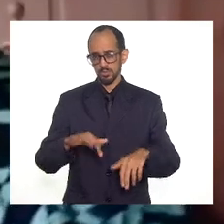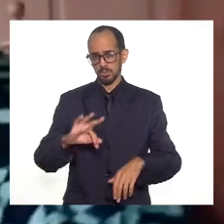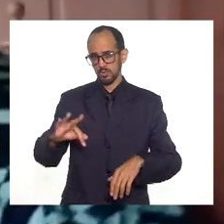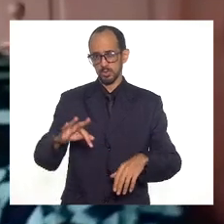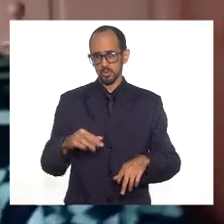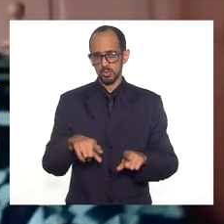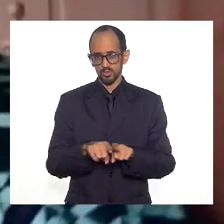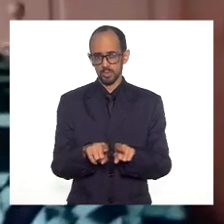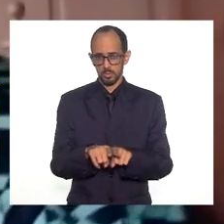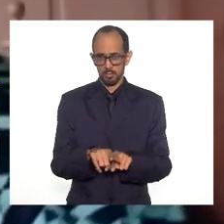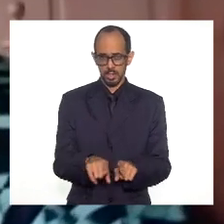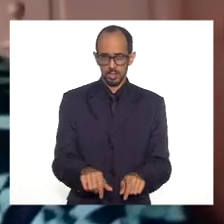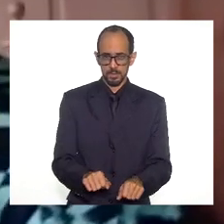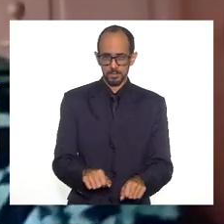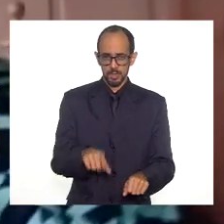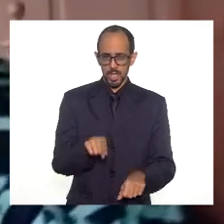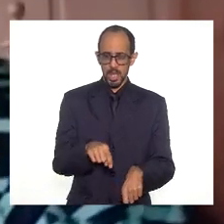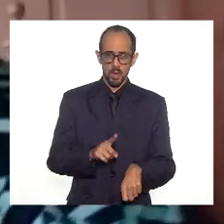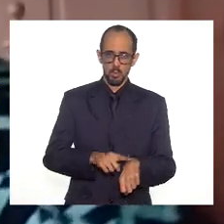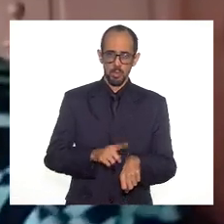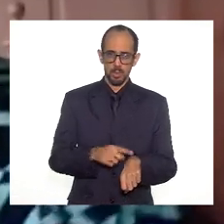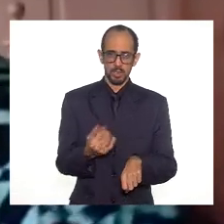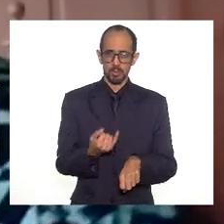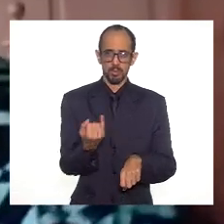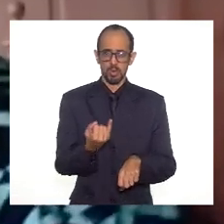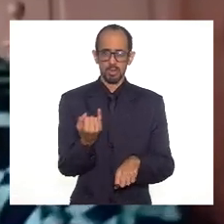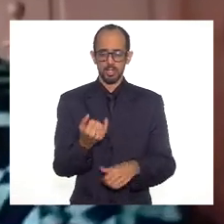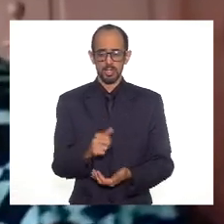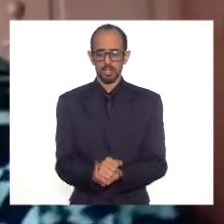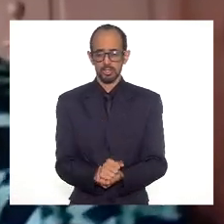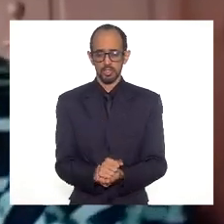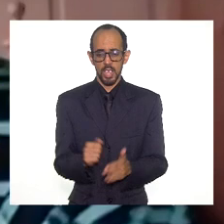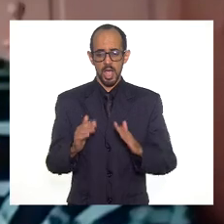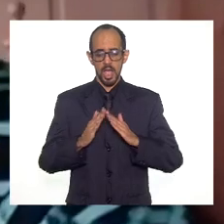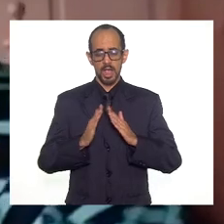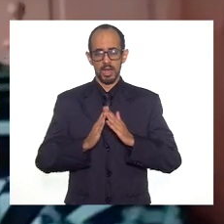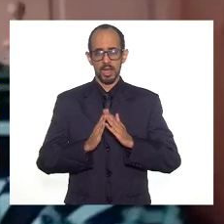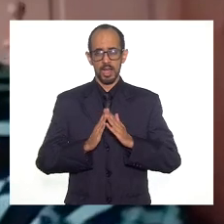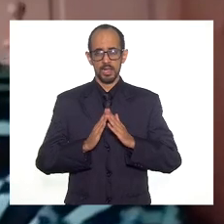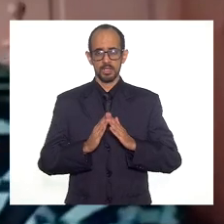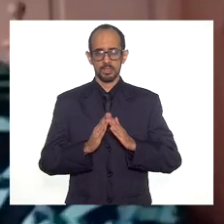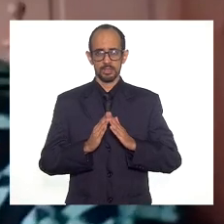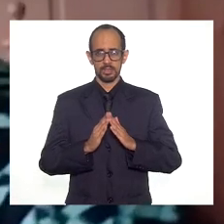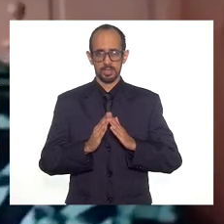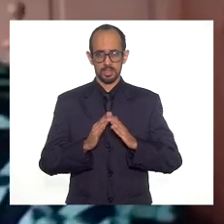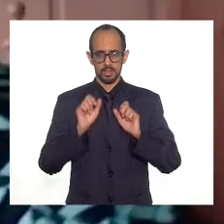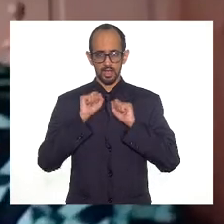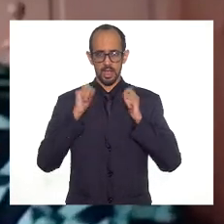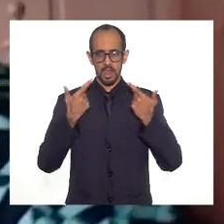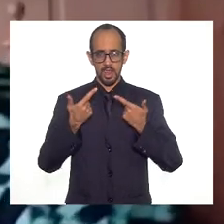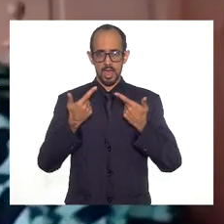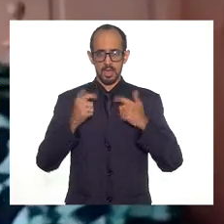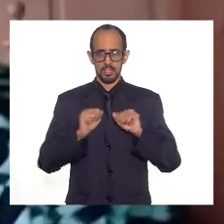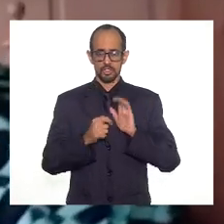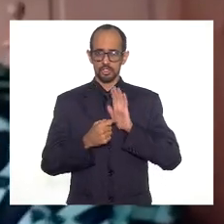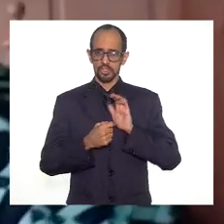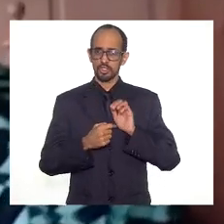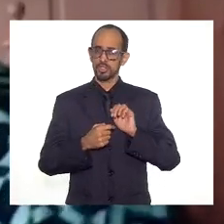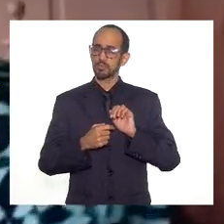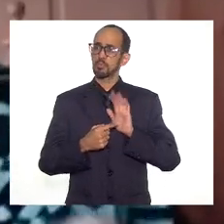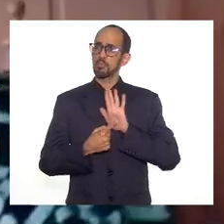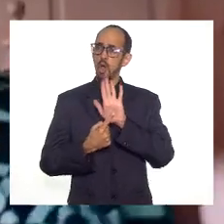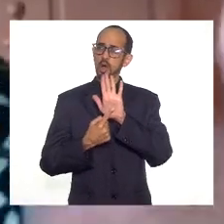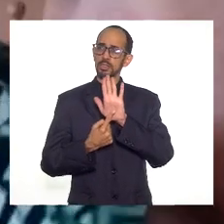Eu acho que é um momento importante. A Casa sinaliza, a partir dessa proposição de Vossa